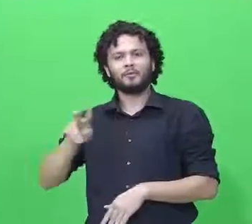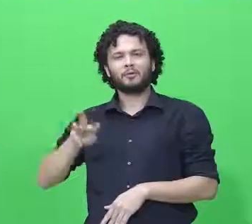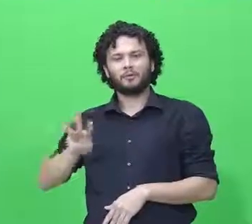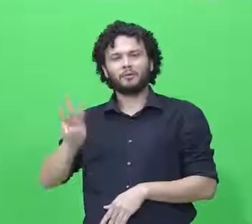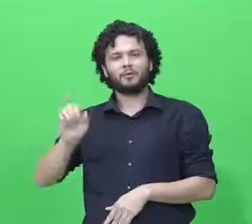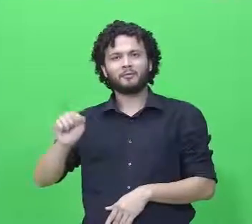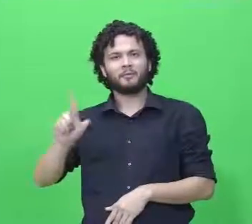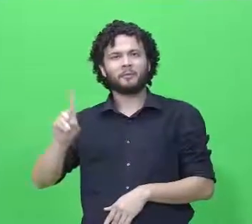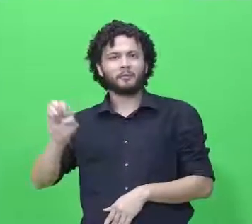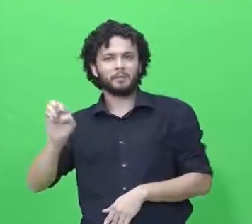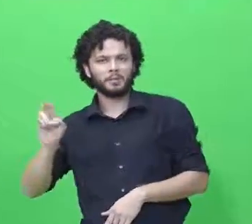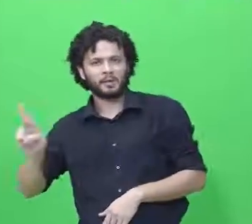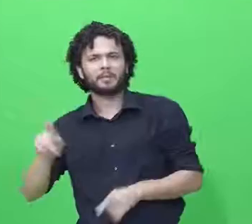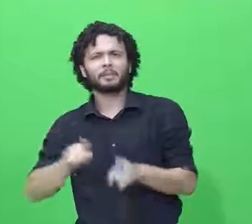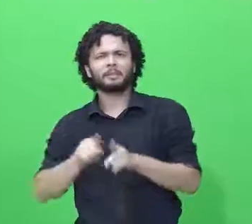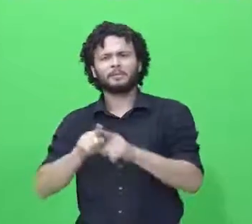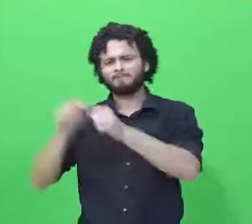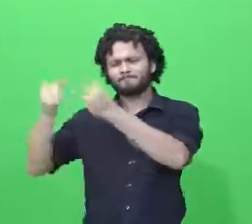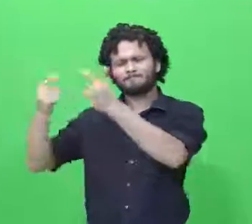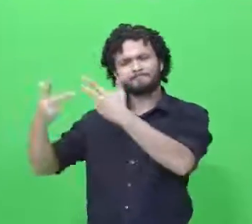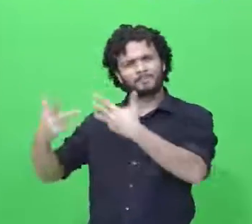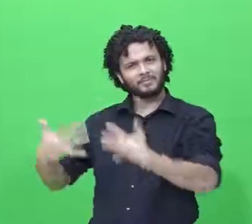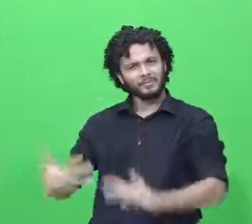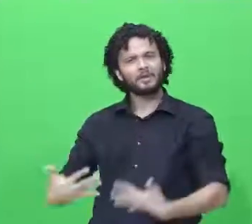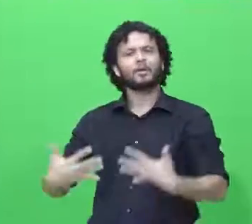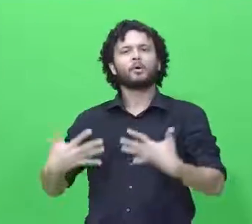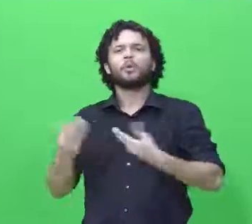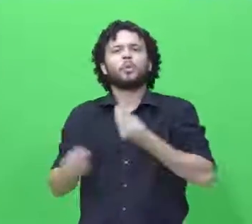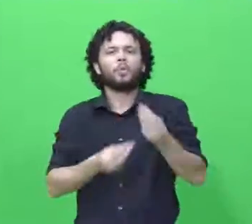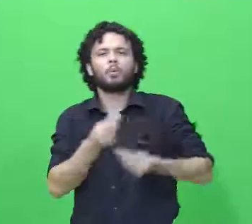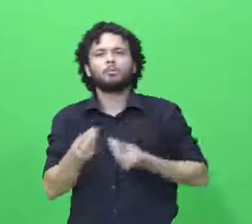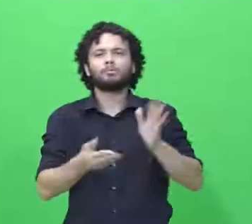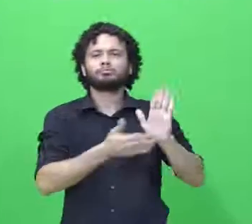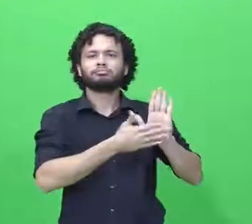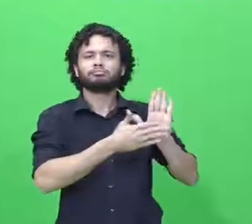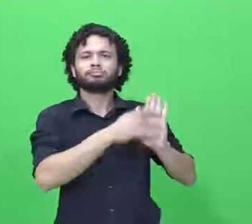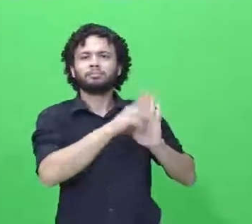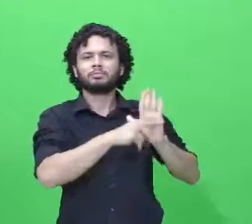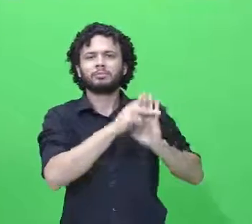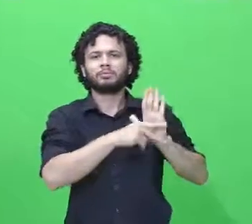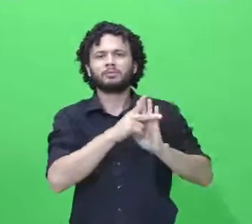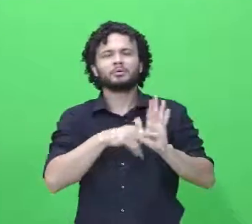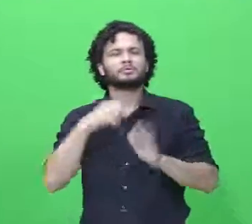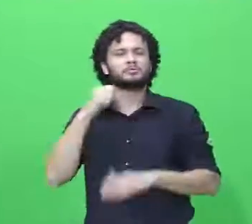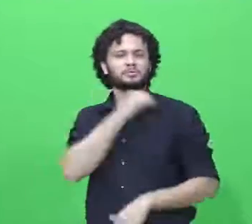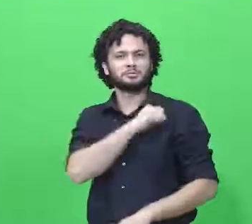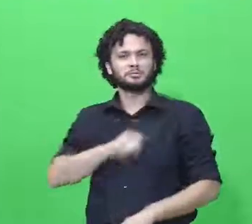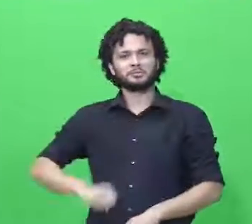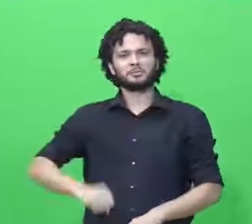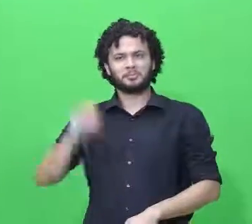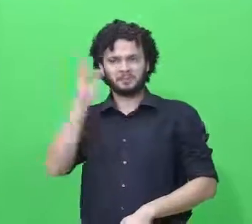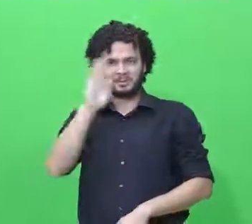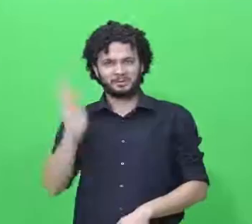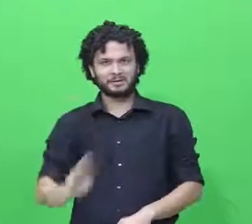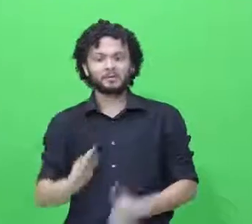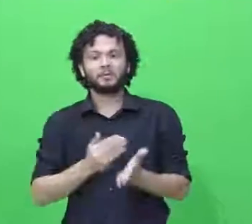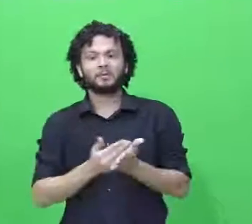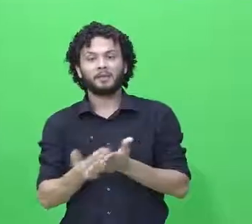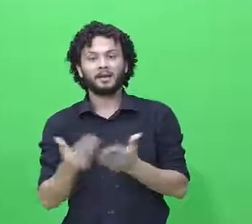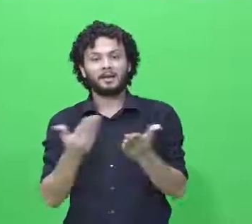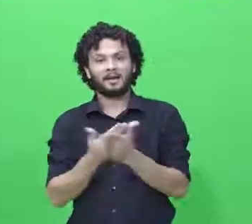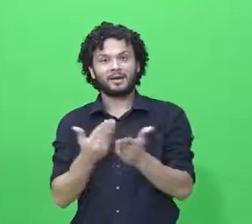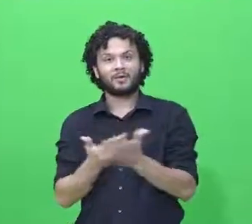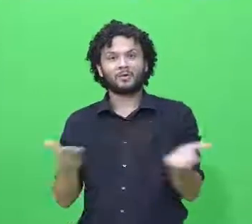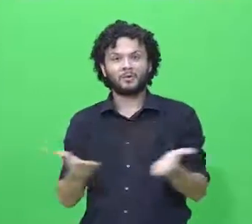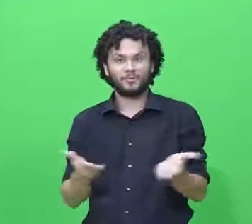Ferreira, que vai falar daqui a pouco mais para vocês sobre o programa Jovem Senador Brasileiro. E também, para começar a aula de hoje, né, a